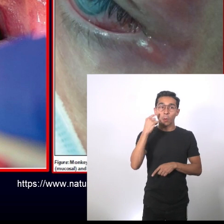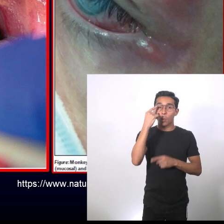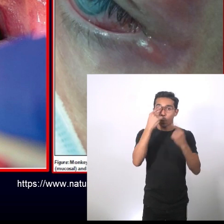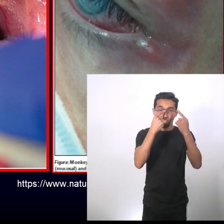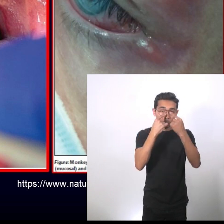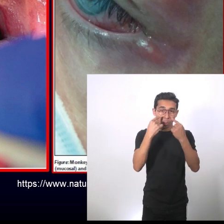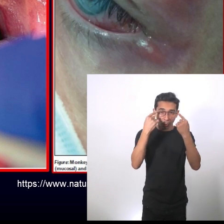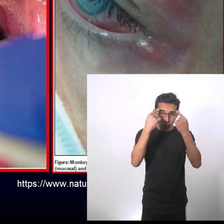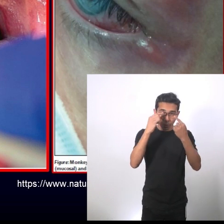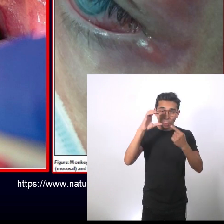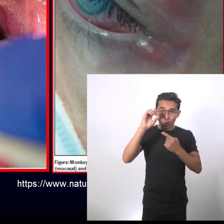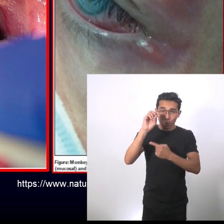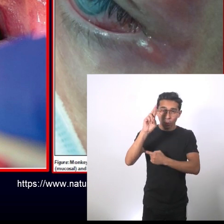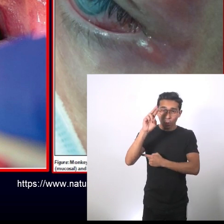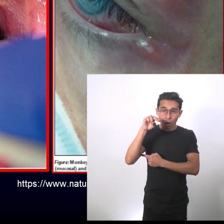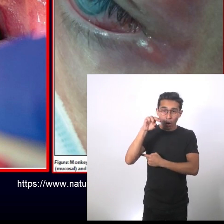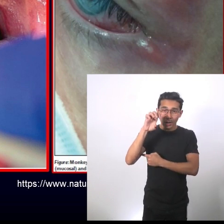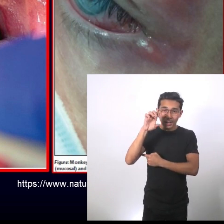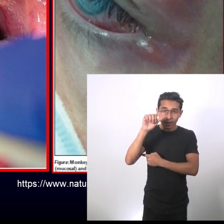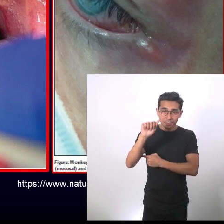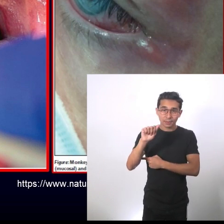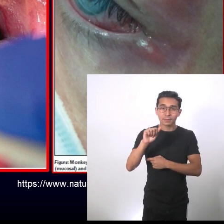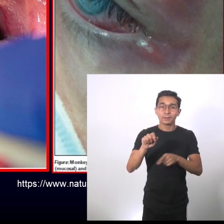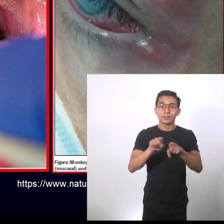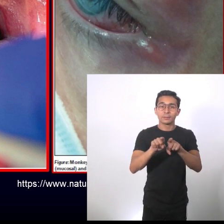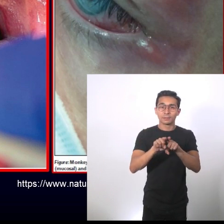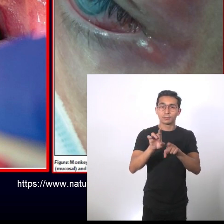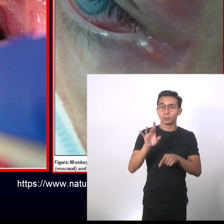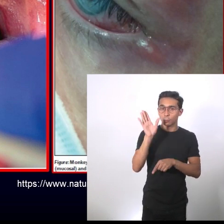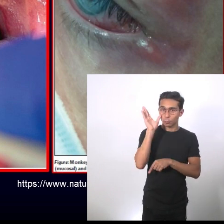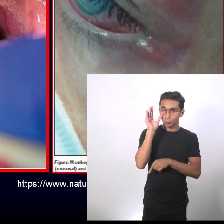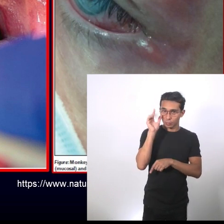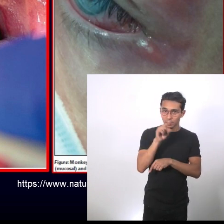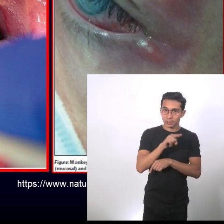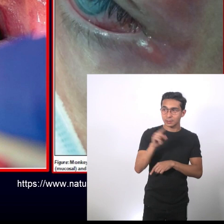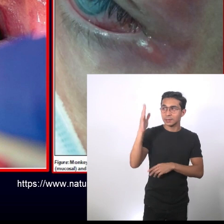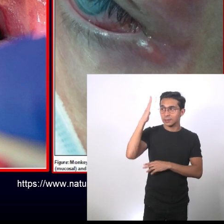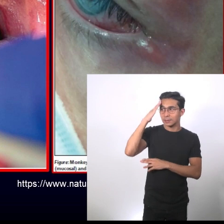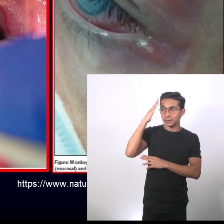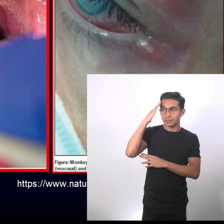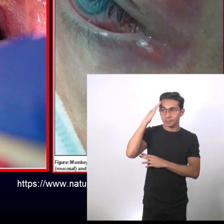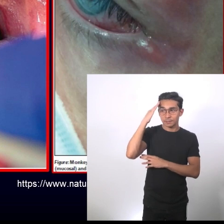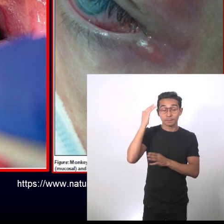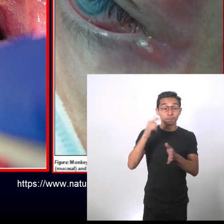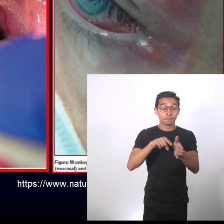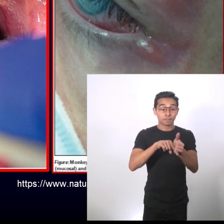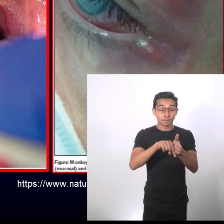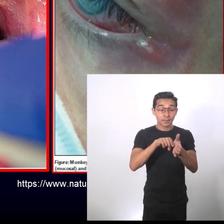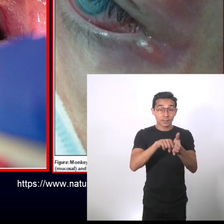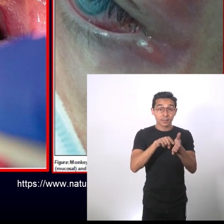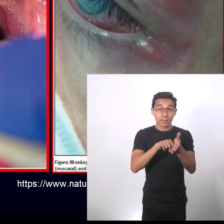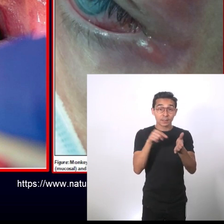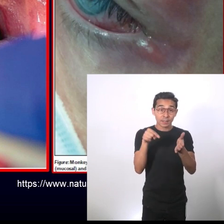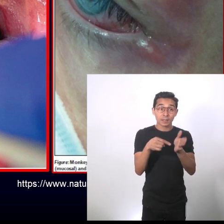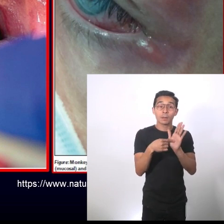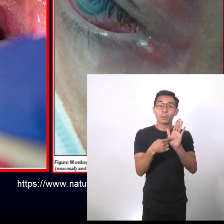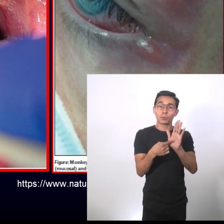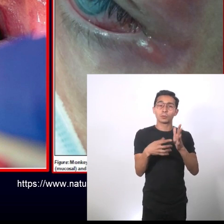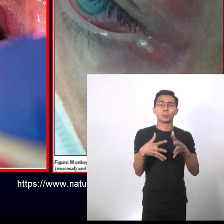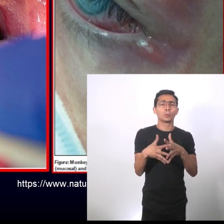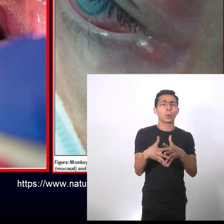vamos dizer, só a título também de curiosidade, esse é um dado de um estudo que comparou o risco dessas complicações